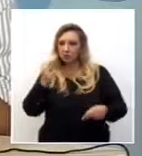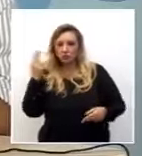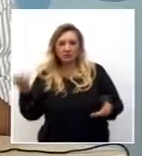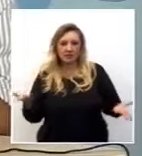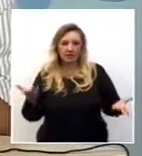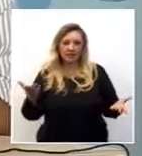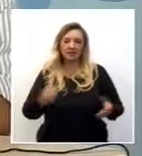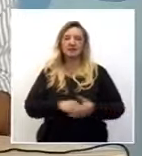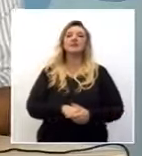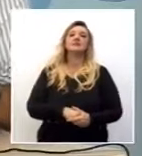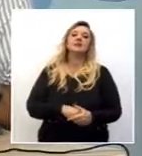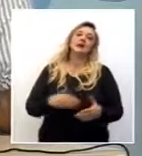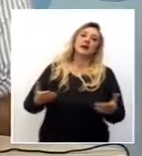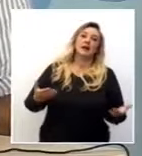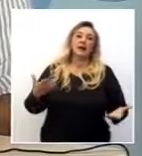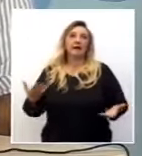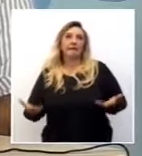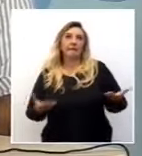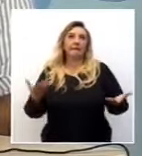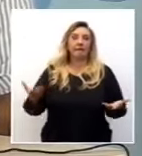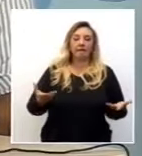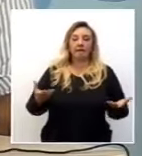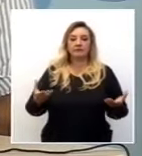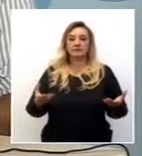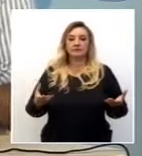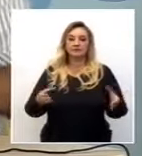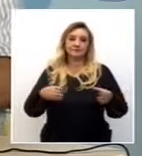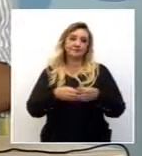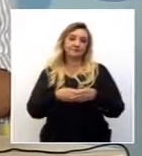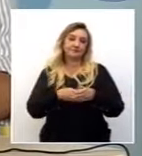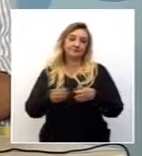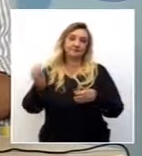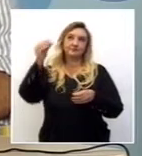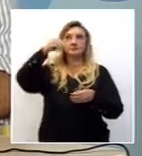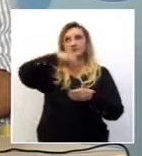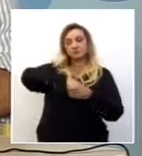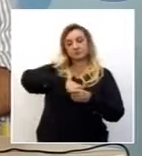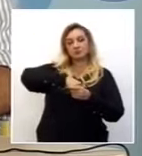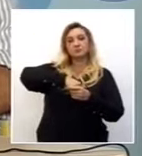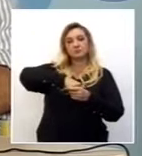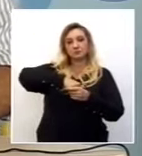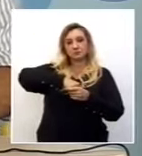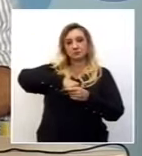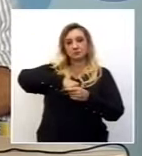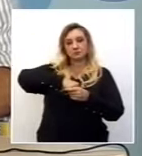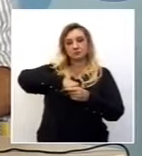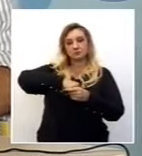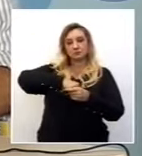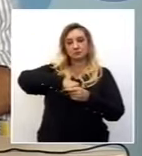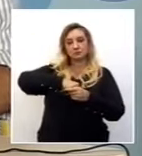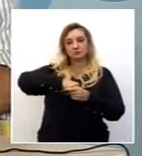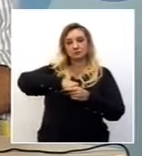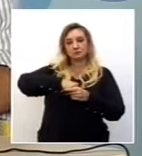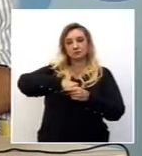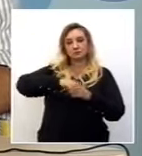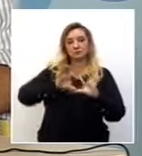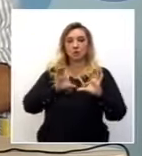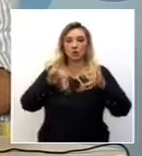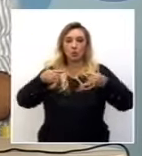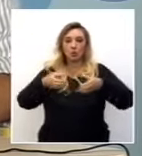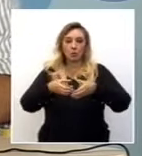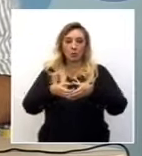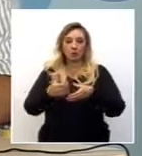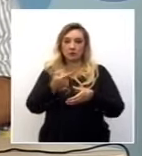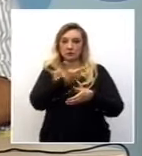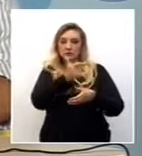reciclar? Mas a minha unidade ela está inserida numa comunidade que